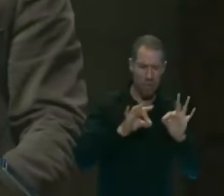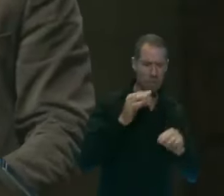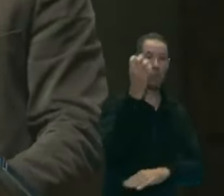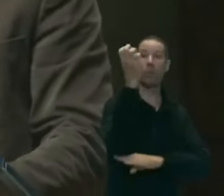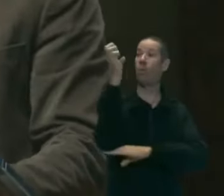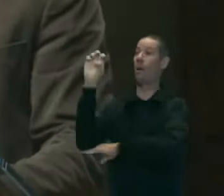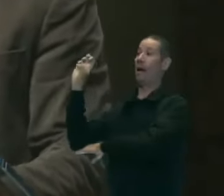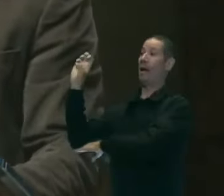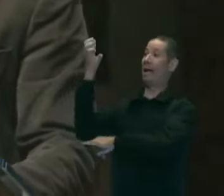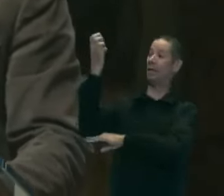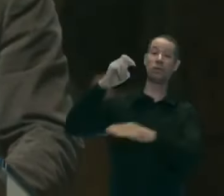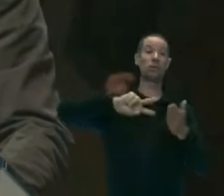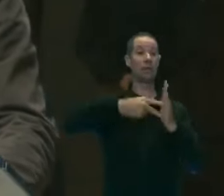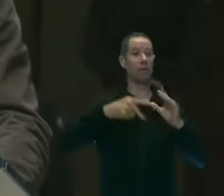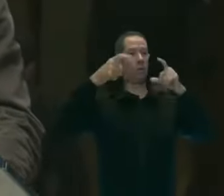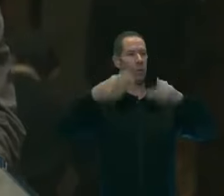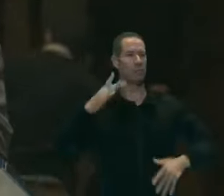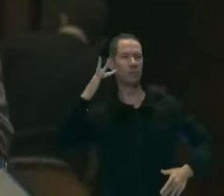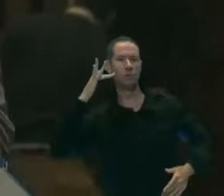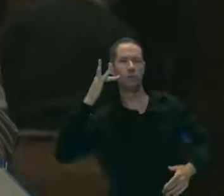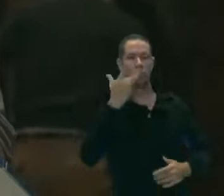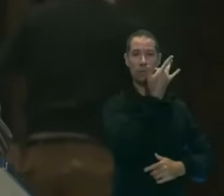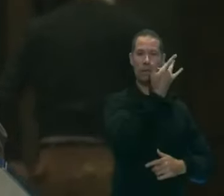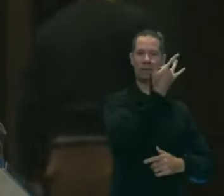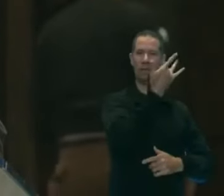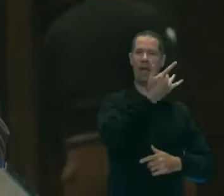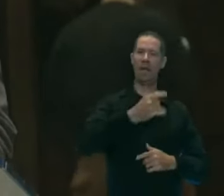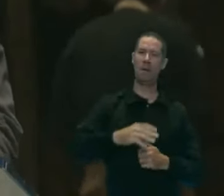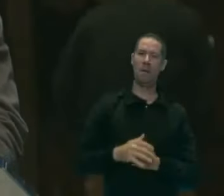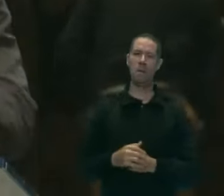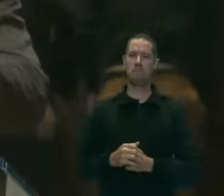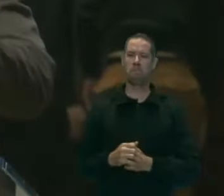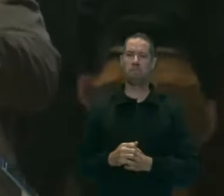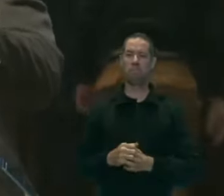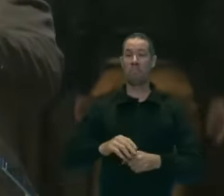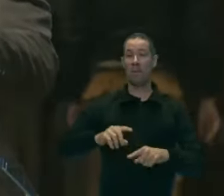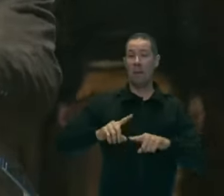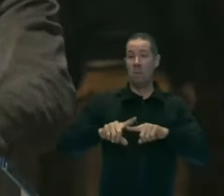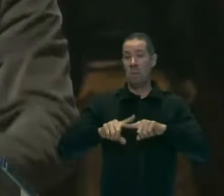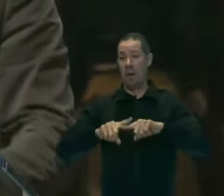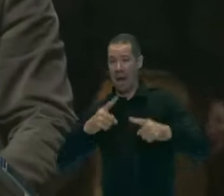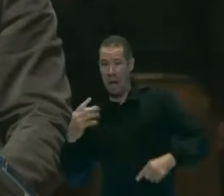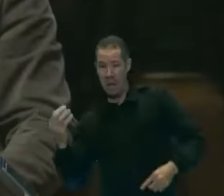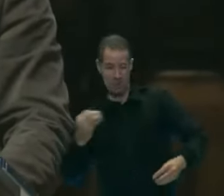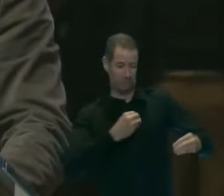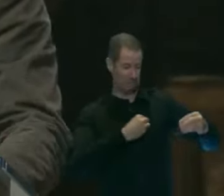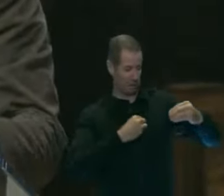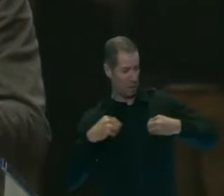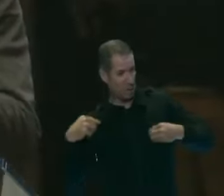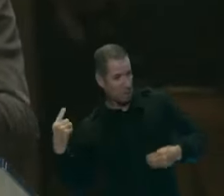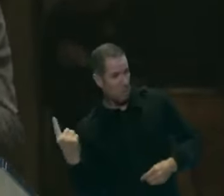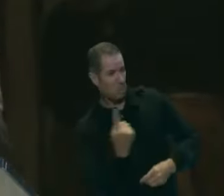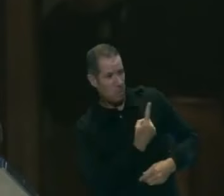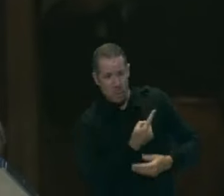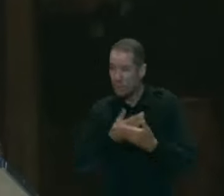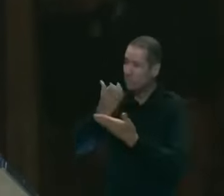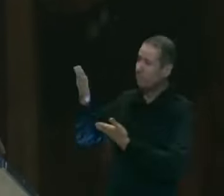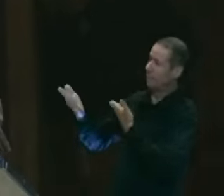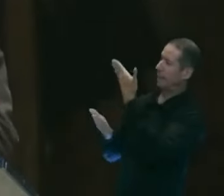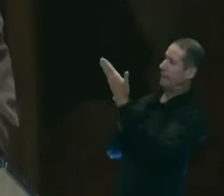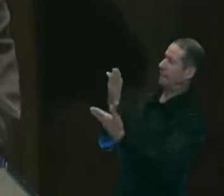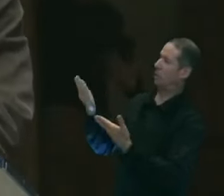para nós. Éden significa lugar de delícias. E por causa do nosso pecado, a relação do homem